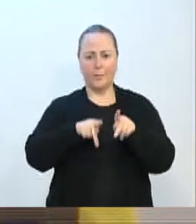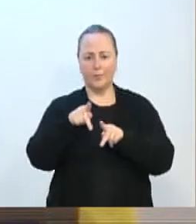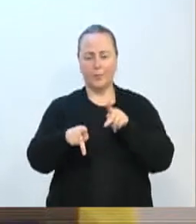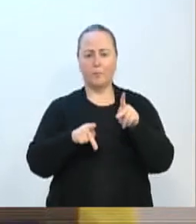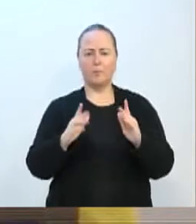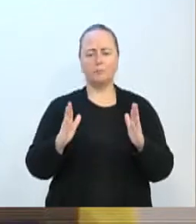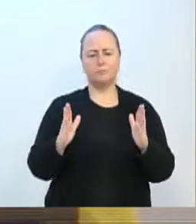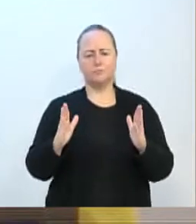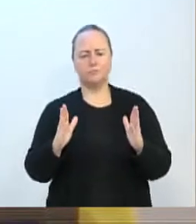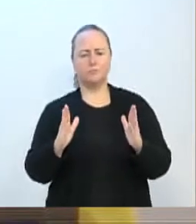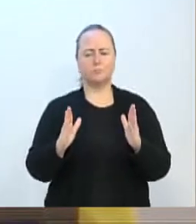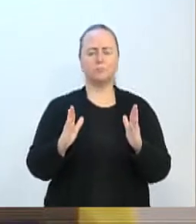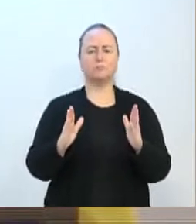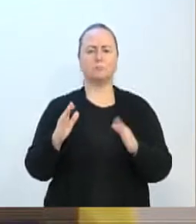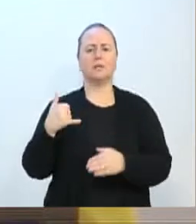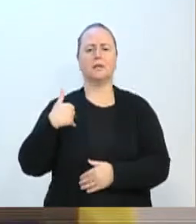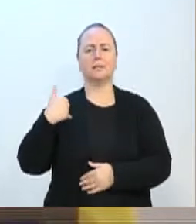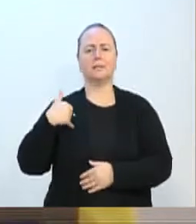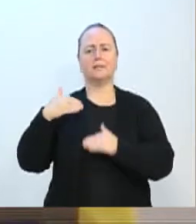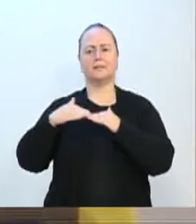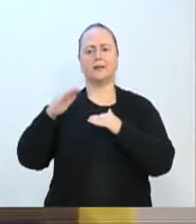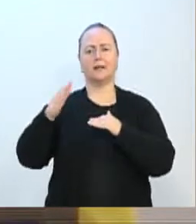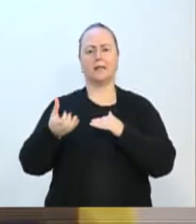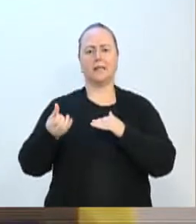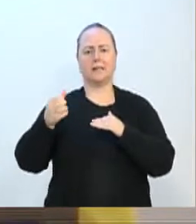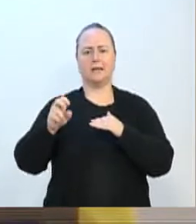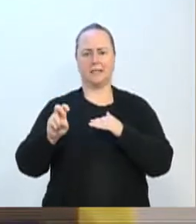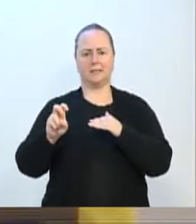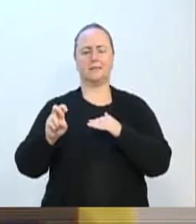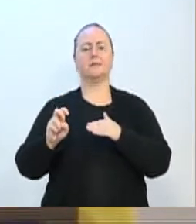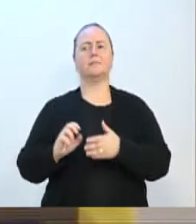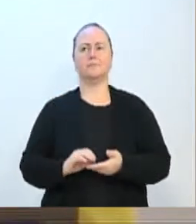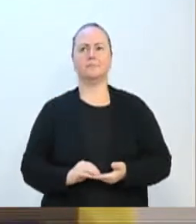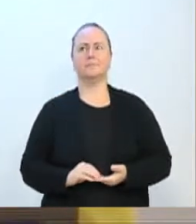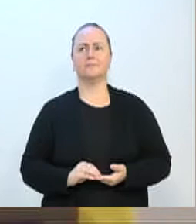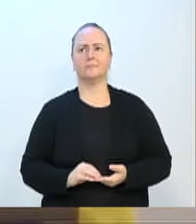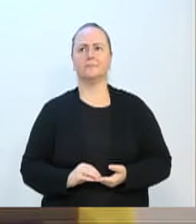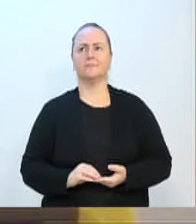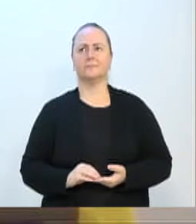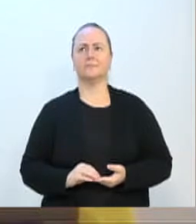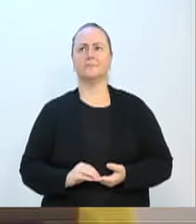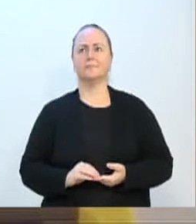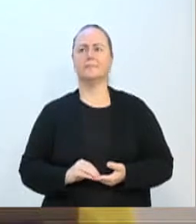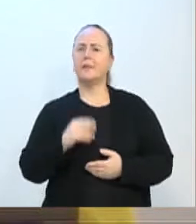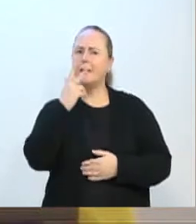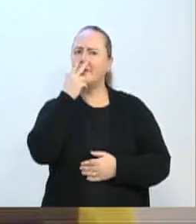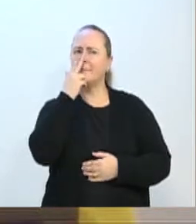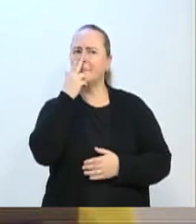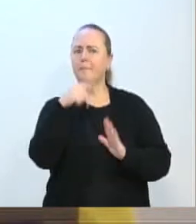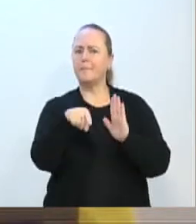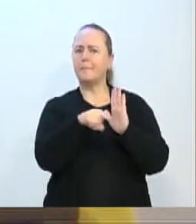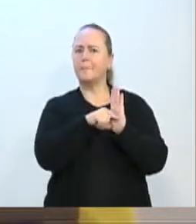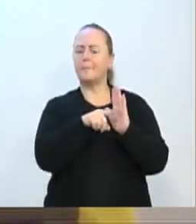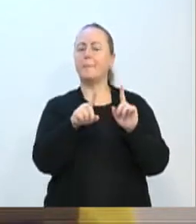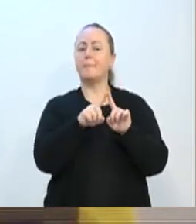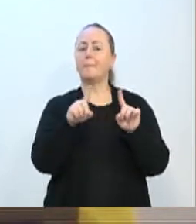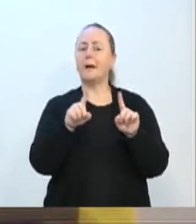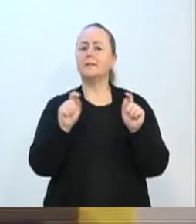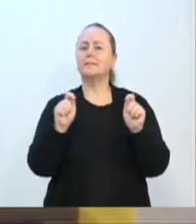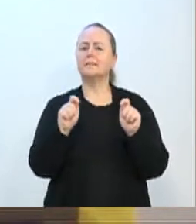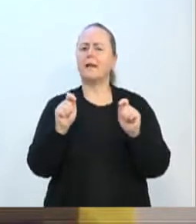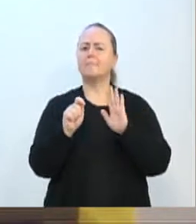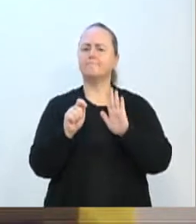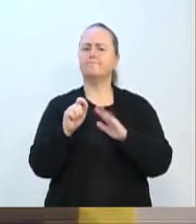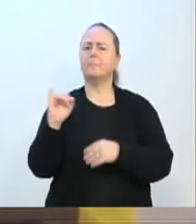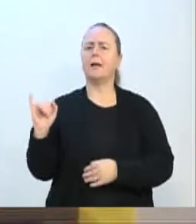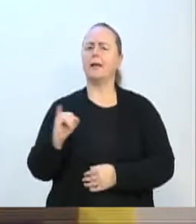faixa, acima dos 65 anos de idade. O que, olhando por esse aspecto, parece negativo, mas nós podemos citar uma coisa importante